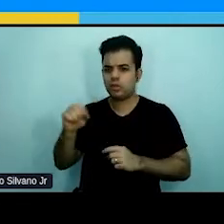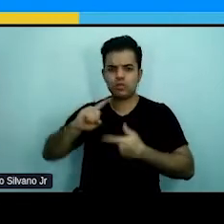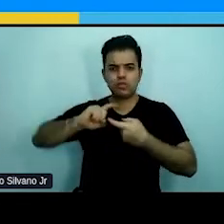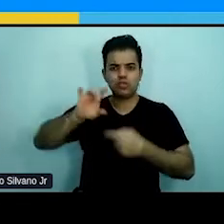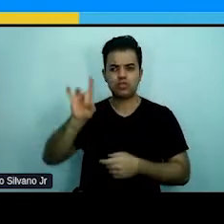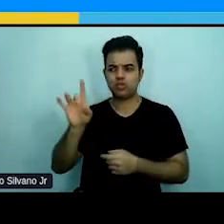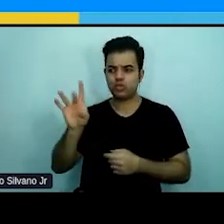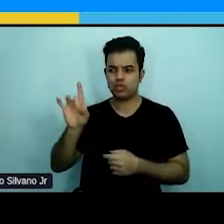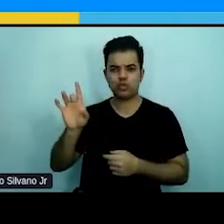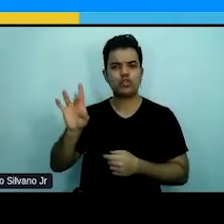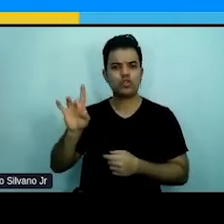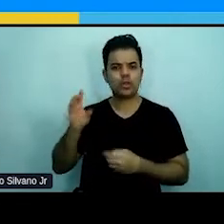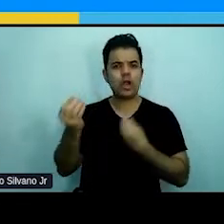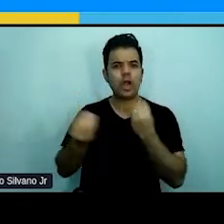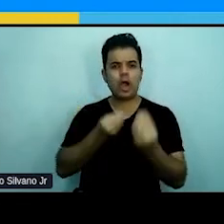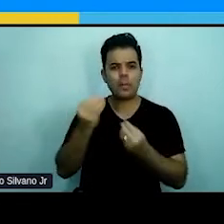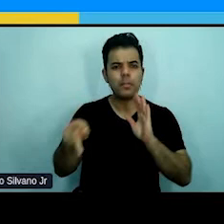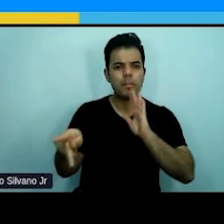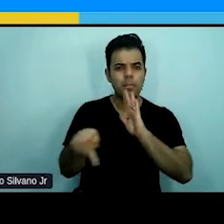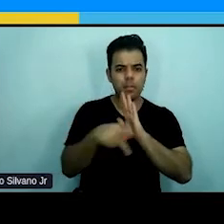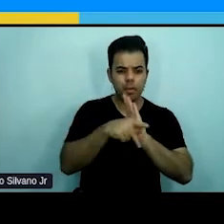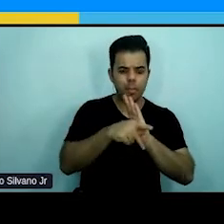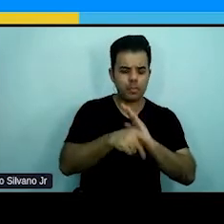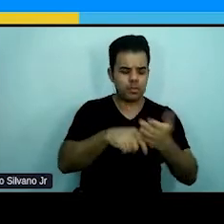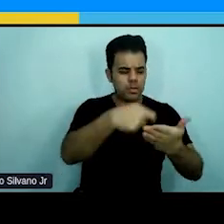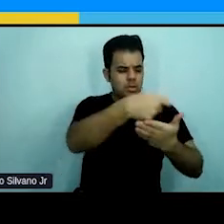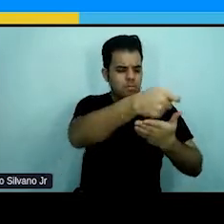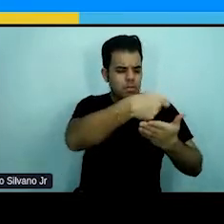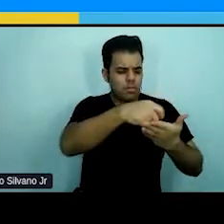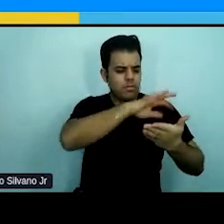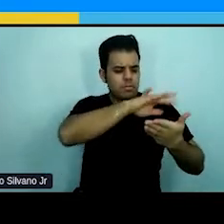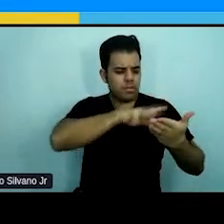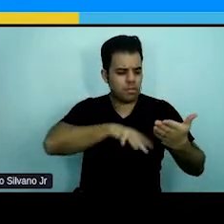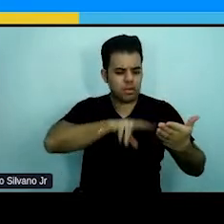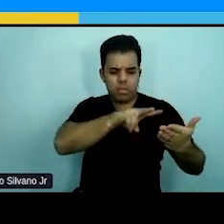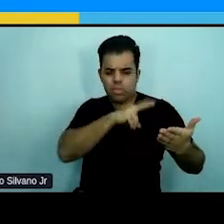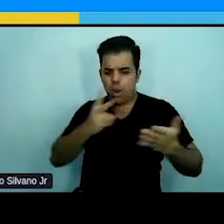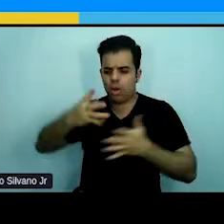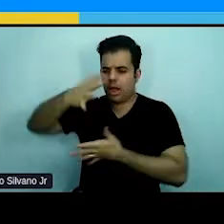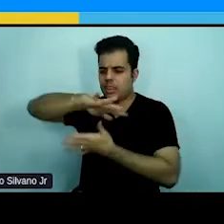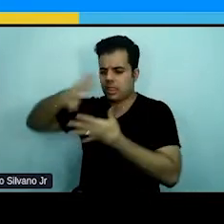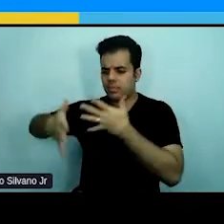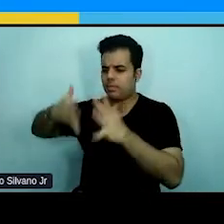de uma língua escrita para uma língua de sinais.